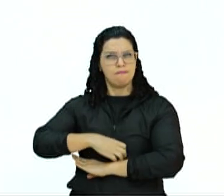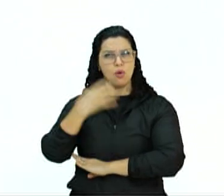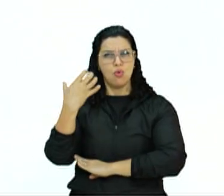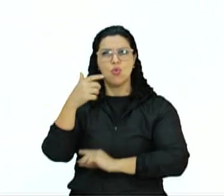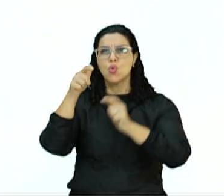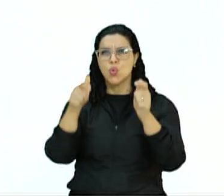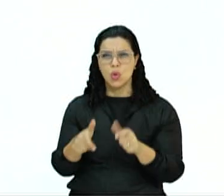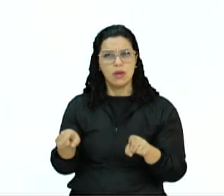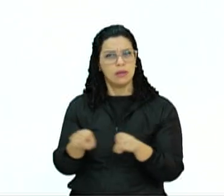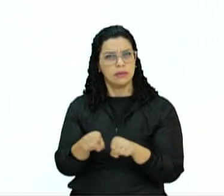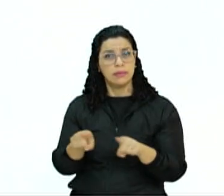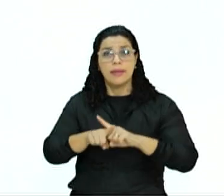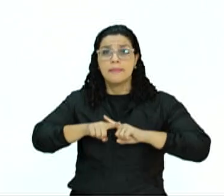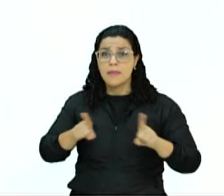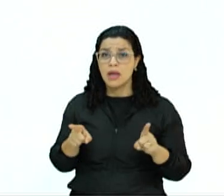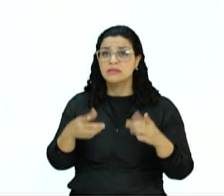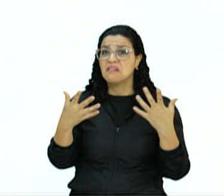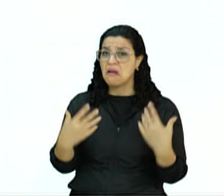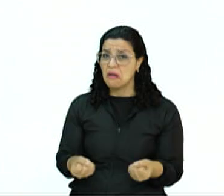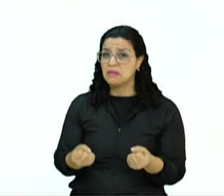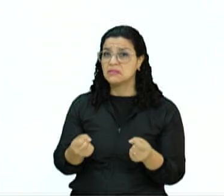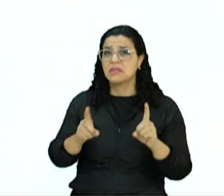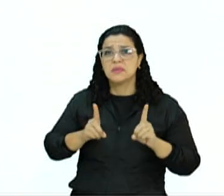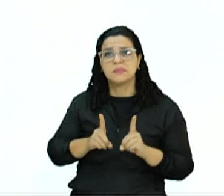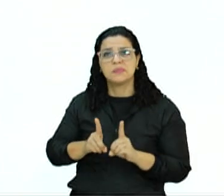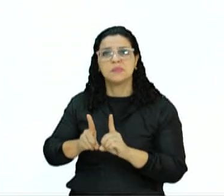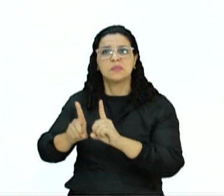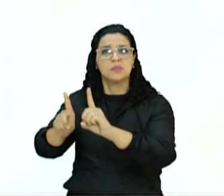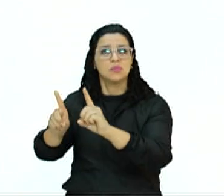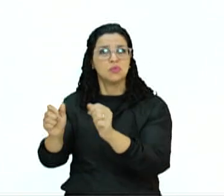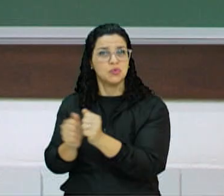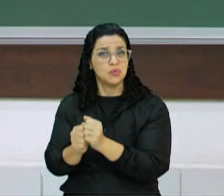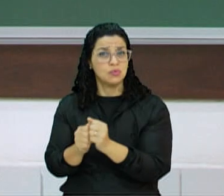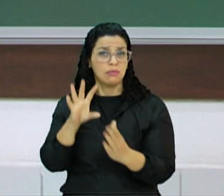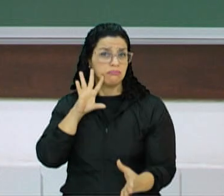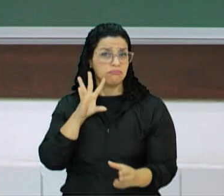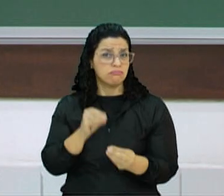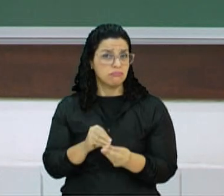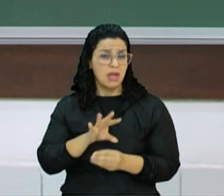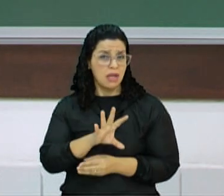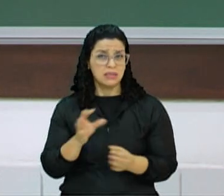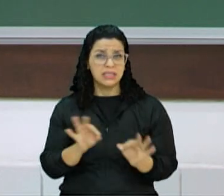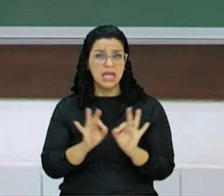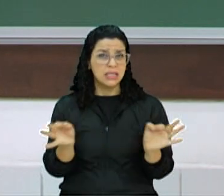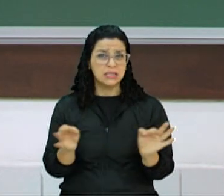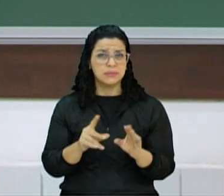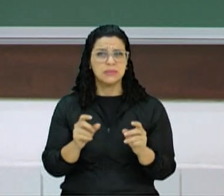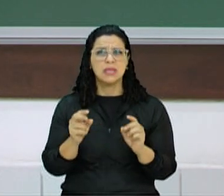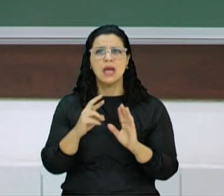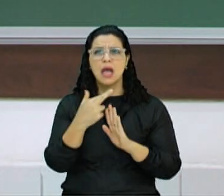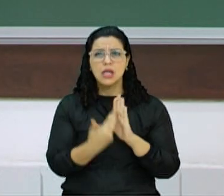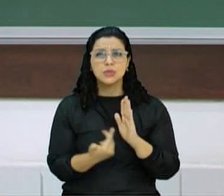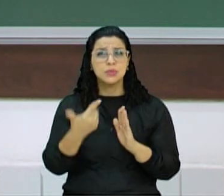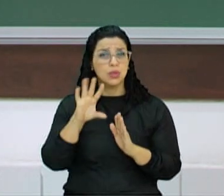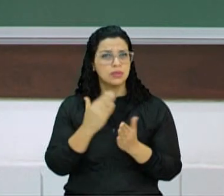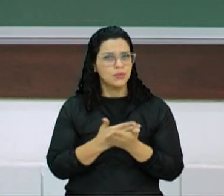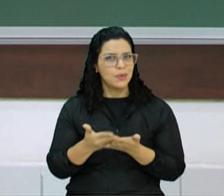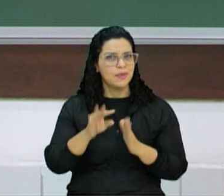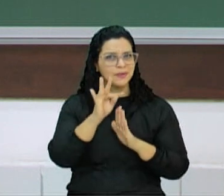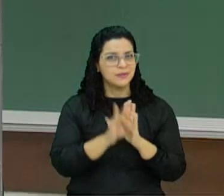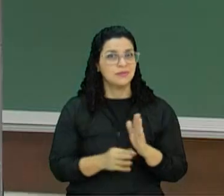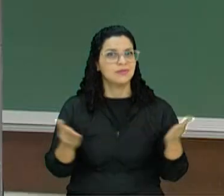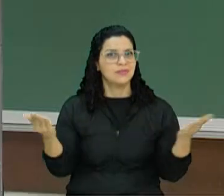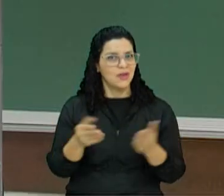o lugar, mas acaba cedendo ao encontro. Isso é a sinopse. Você conta resumidamente o que aconteceu na primeira parte.